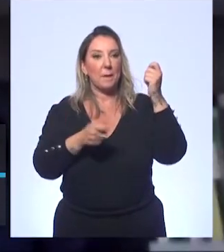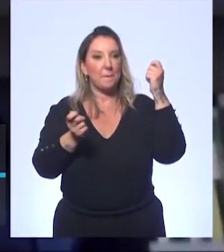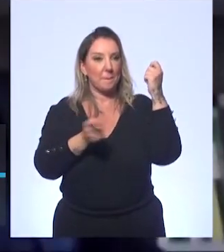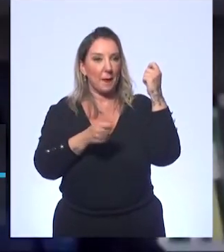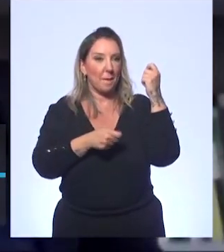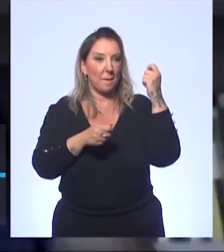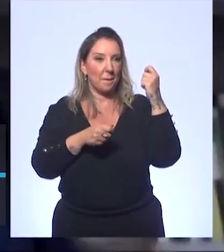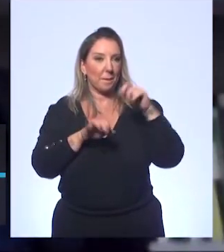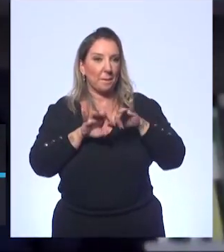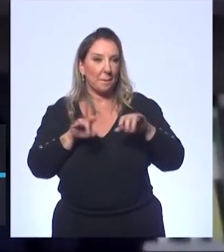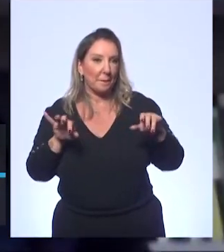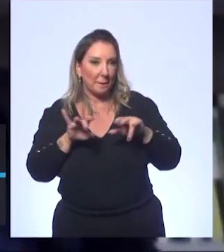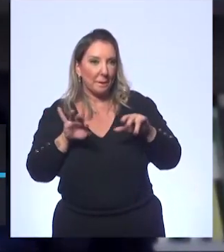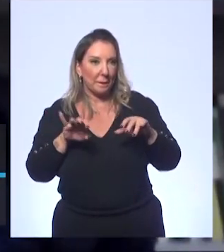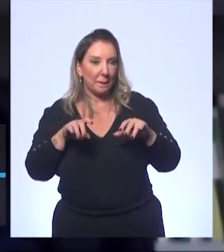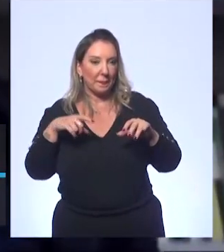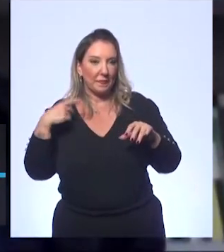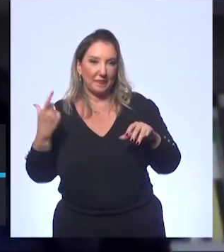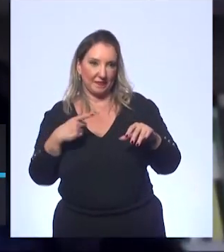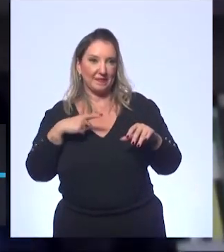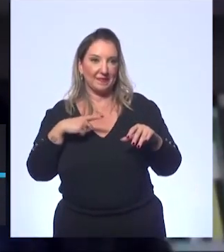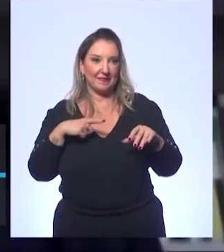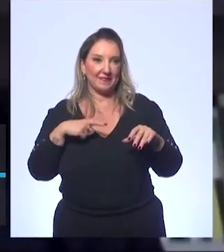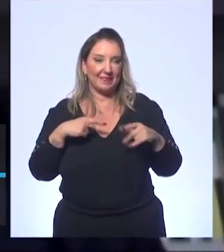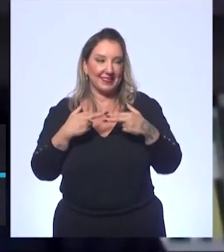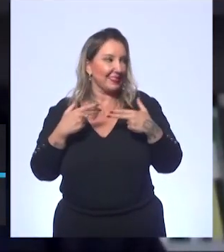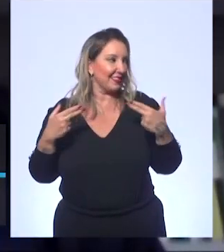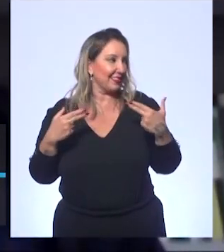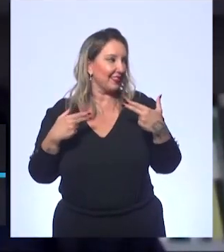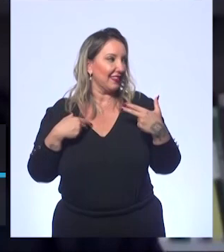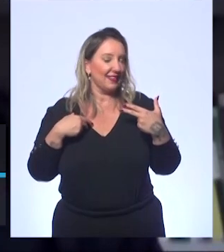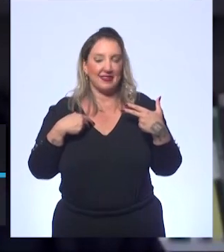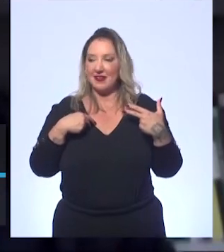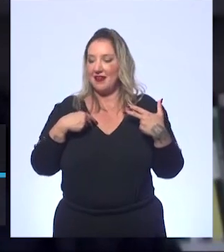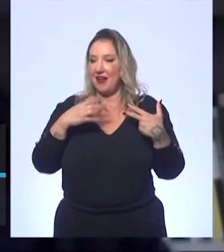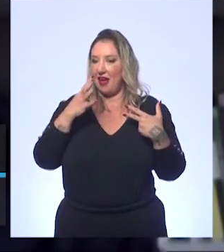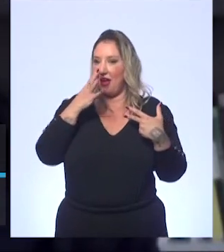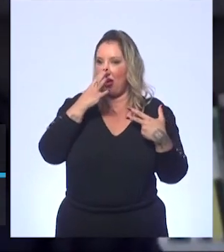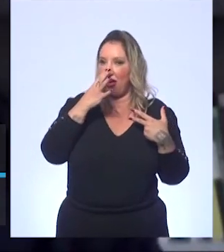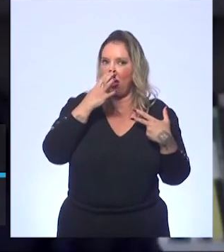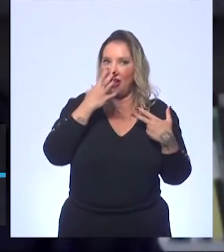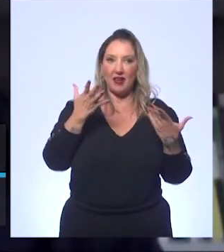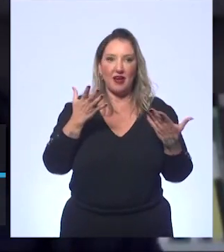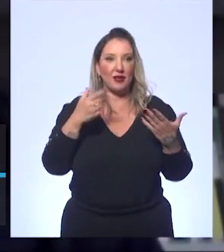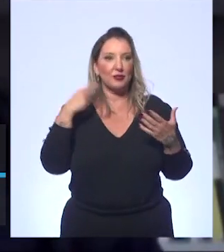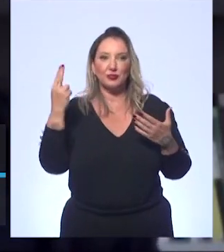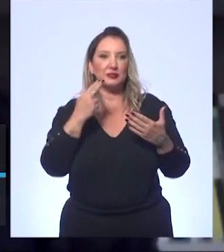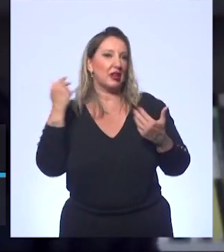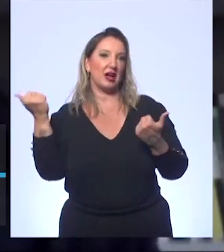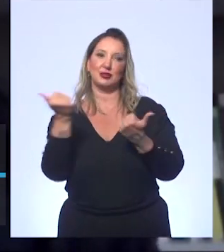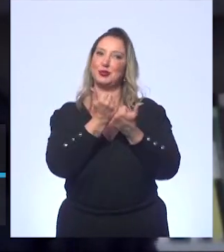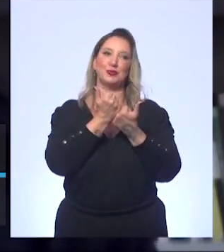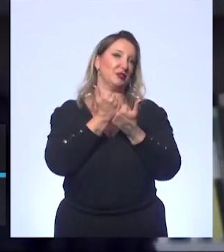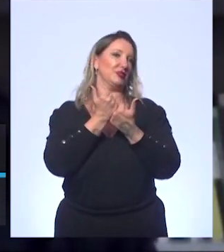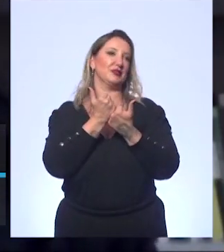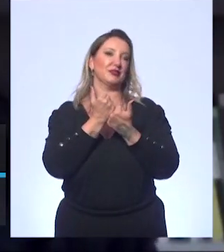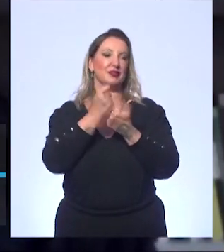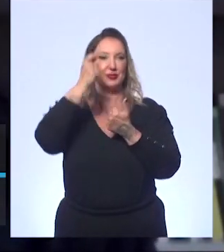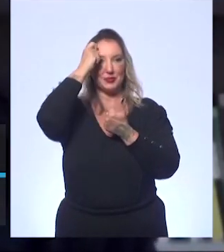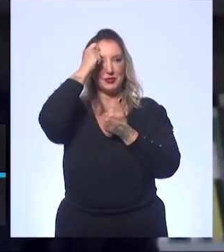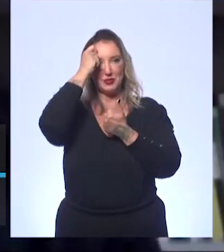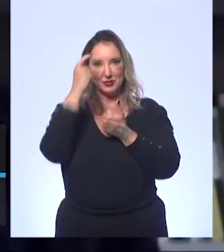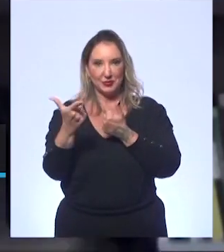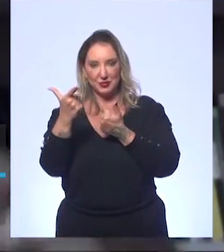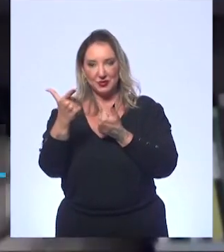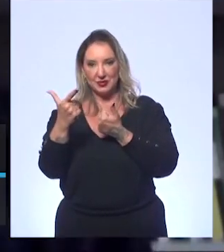o teclado, que é a nossa timbila, é uma coisa incrível, insubstituível e na nossa cultura. É uma coisa